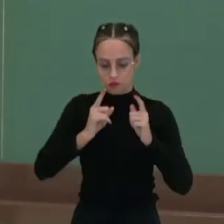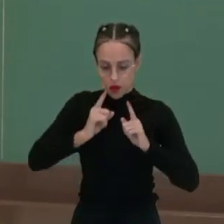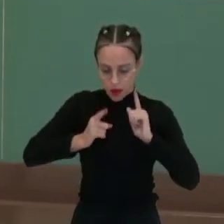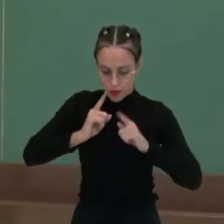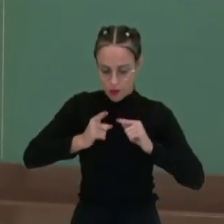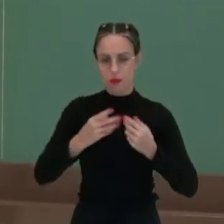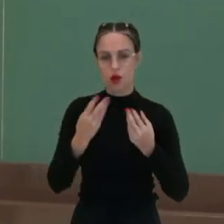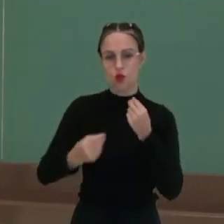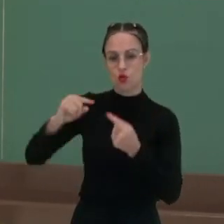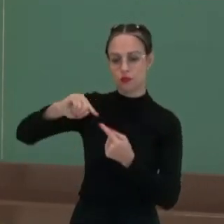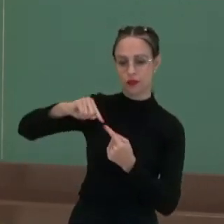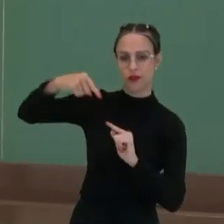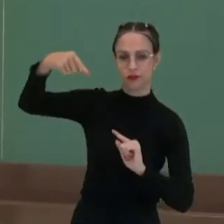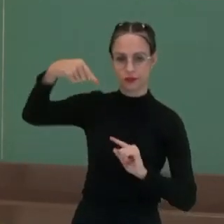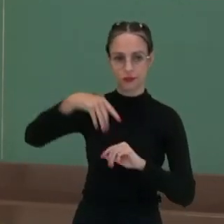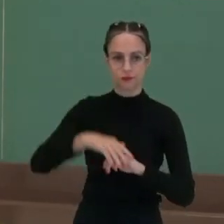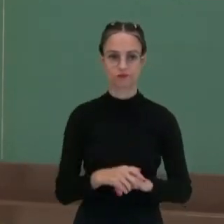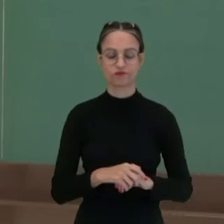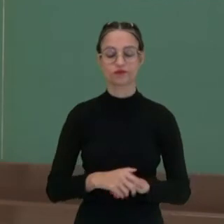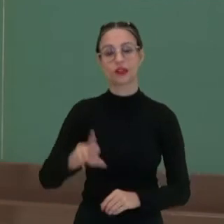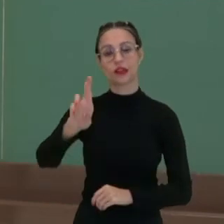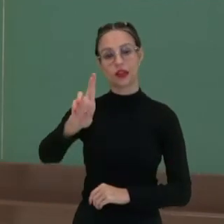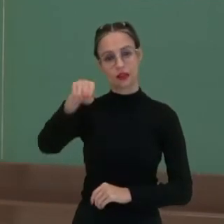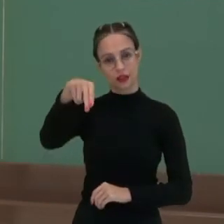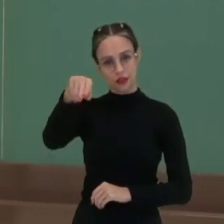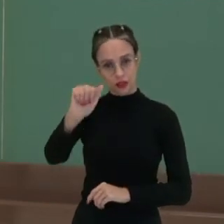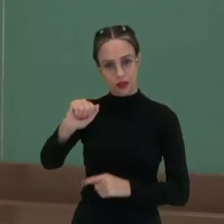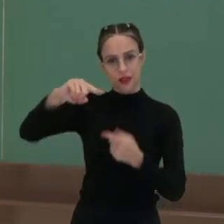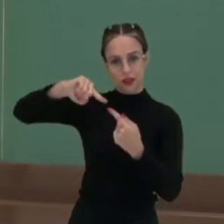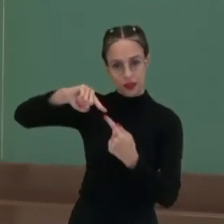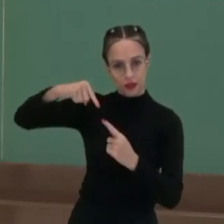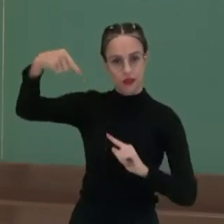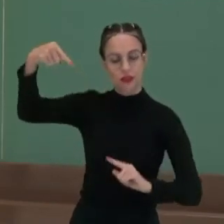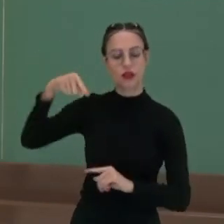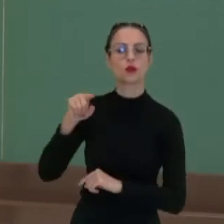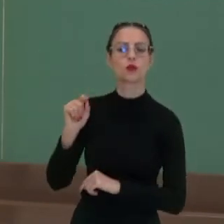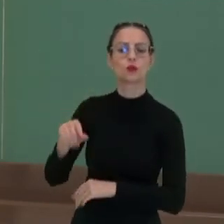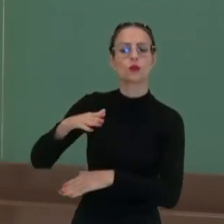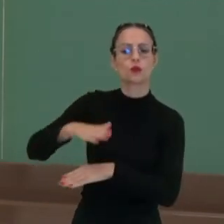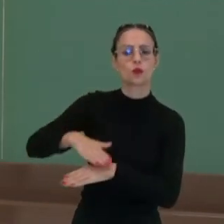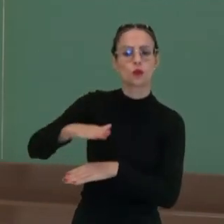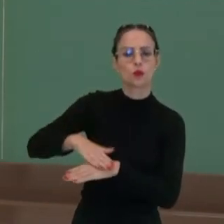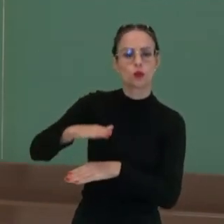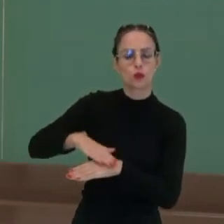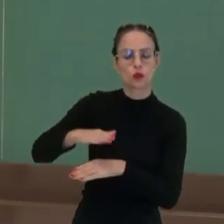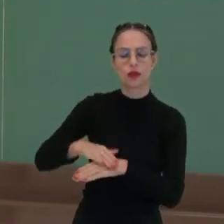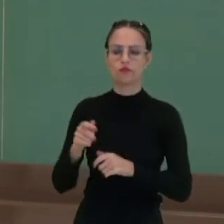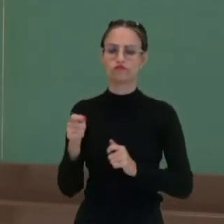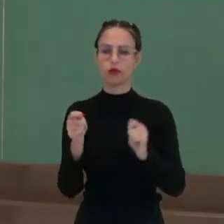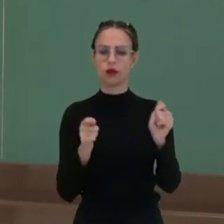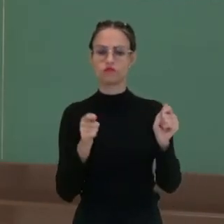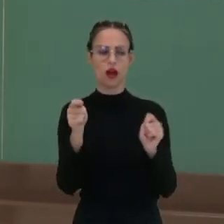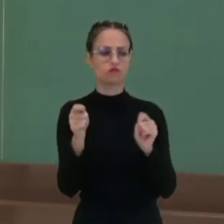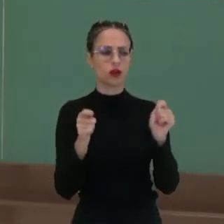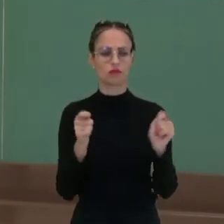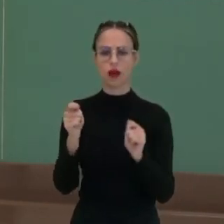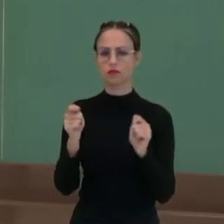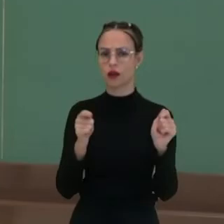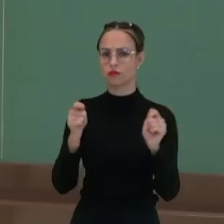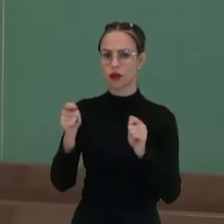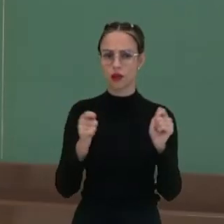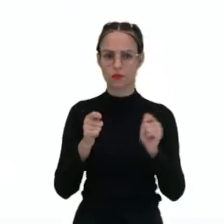do RNA. O RNA, ele é responsável por coordenar essa produção